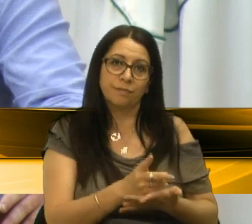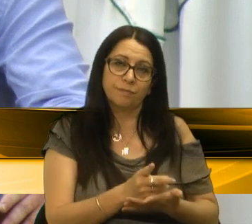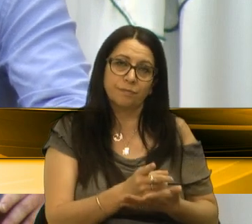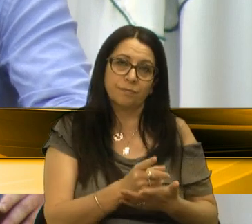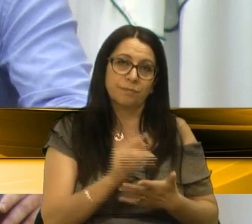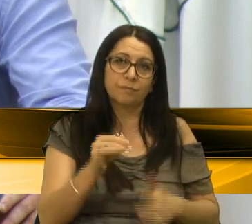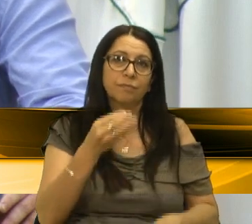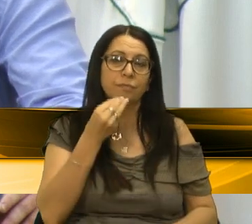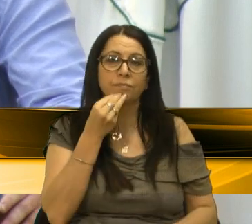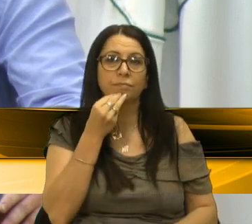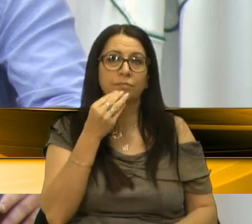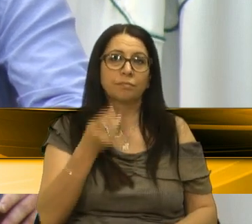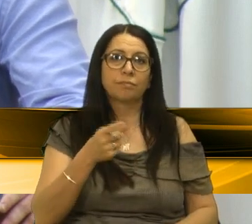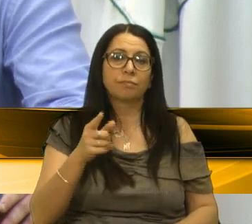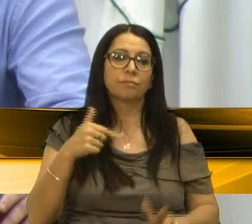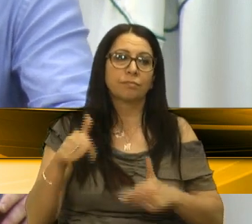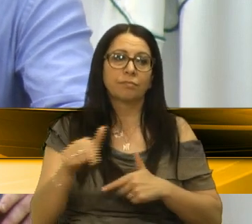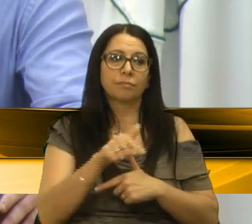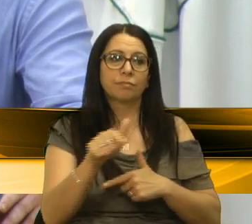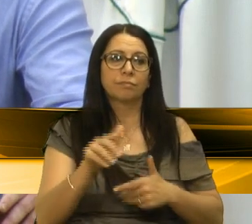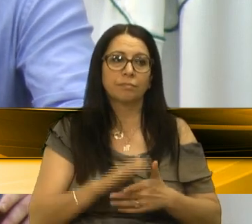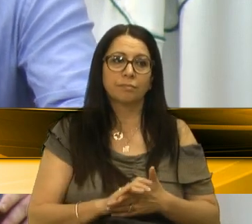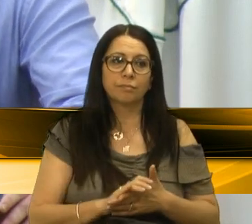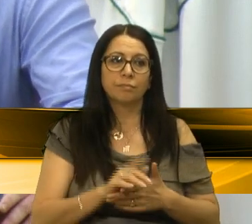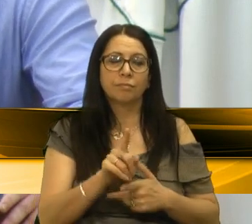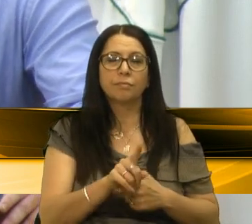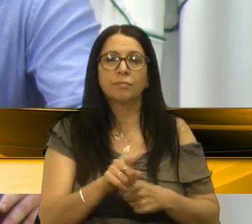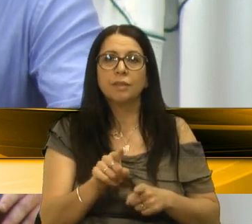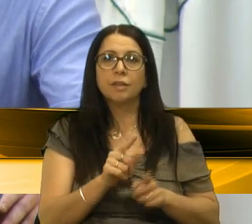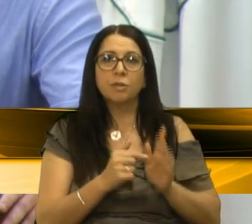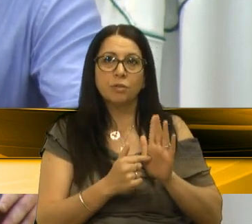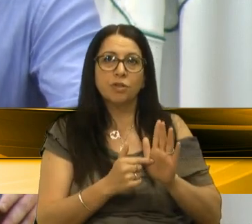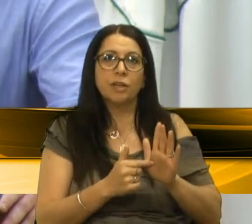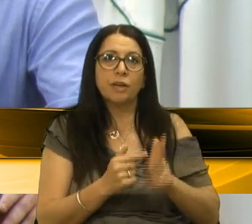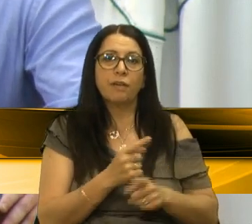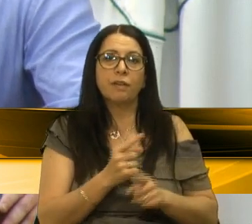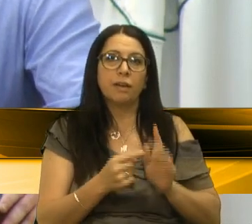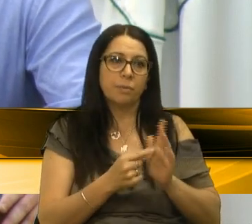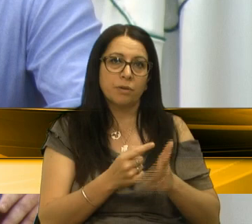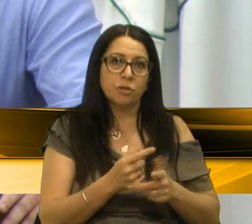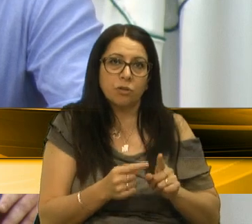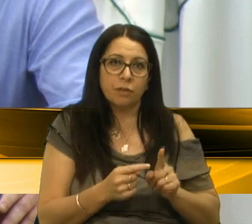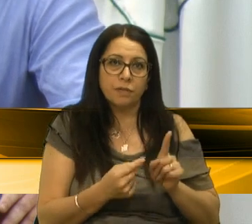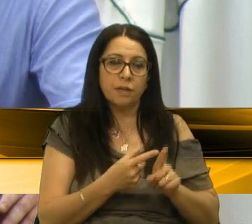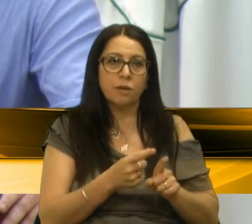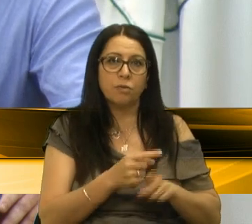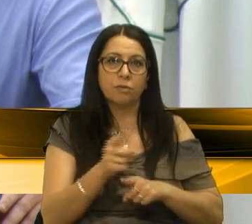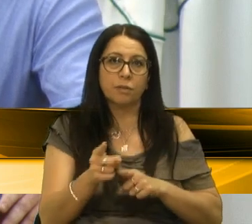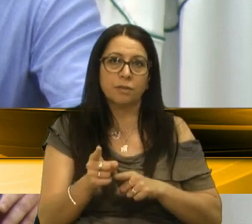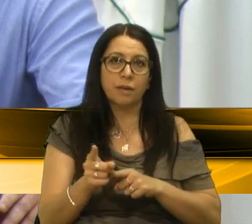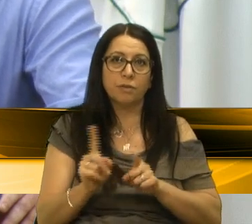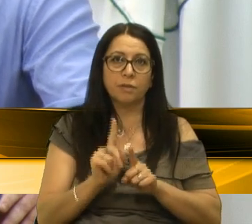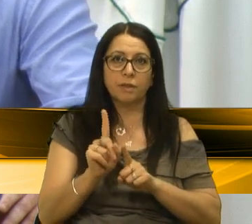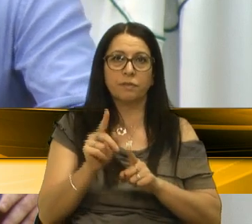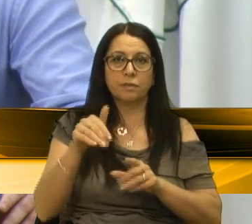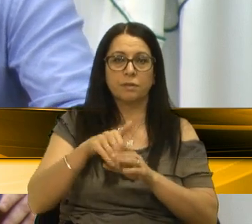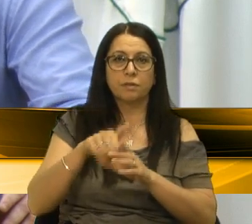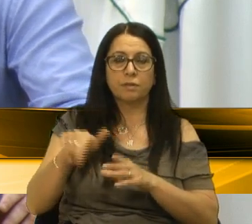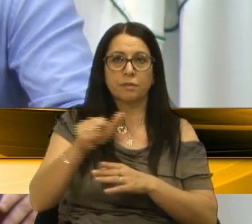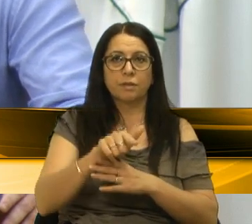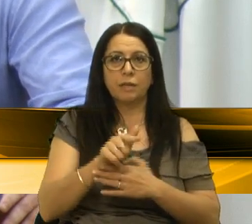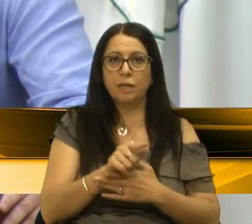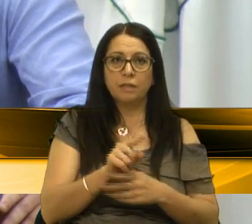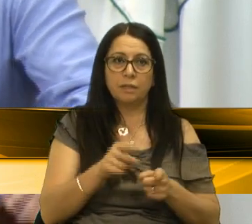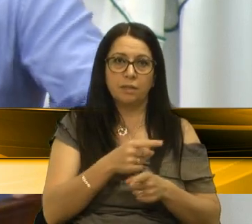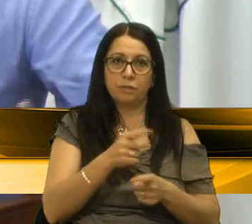de ouro para fazer um trabalho brilhante. E tenho certeza de que quem vota numa pessoa sempre